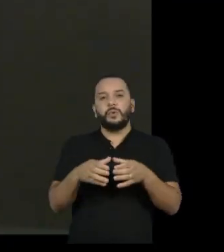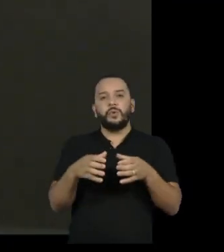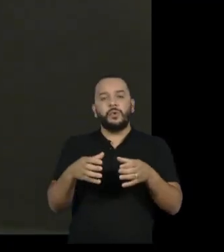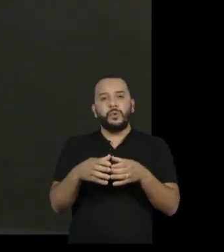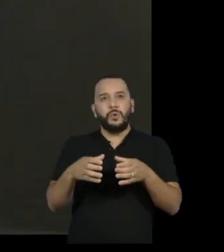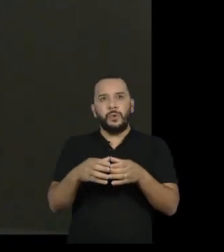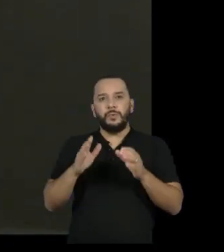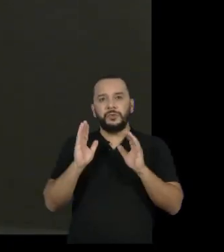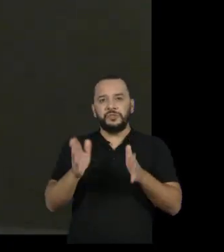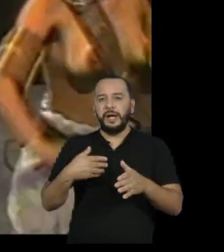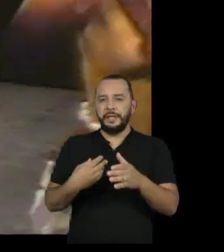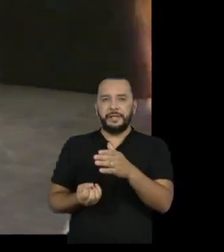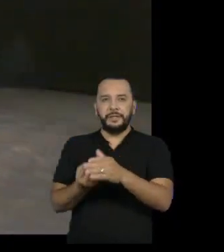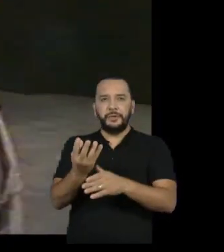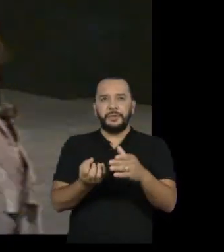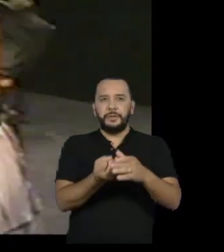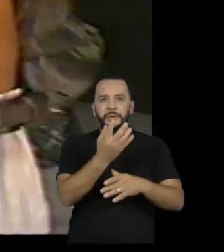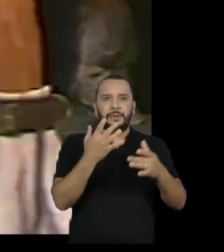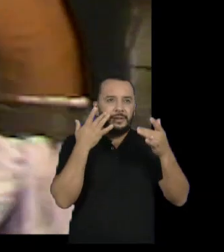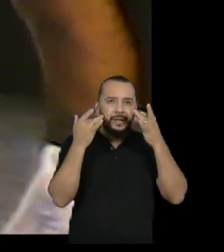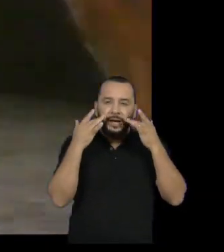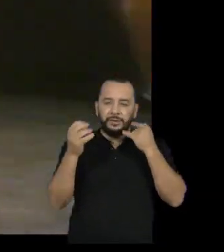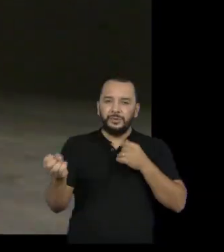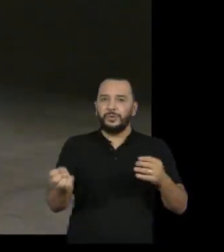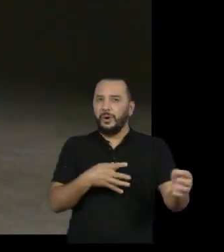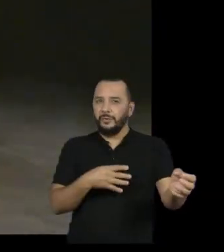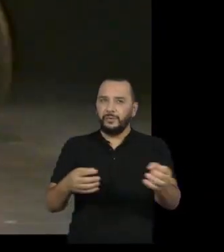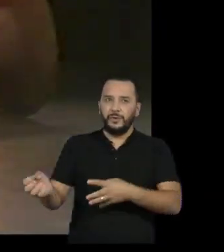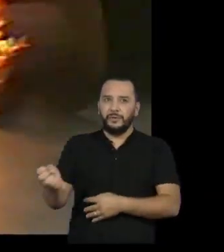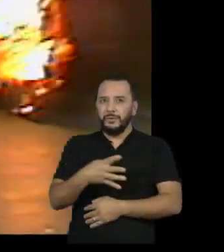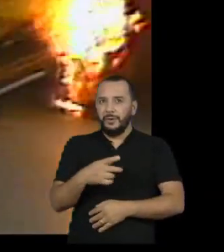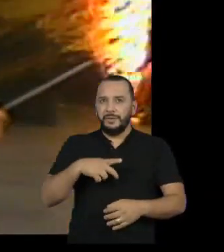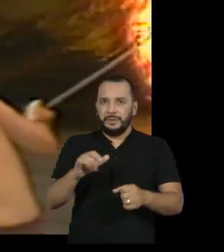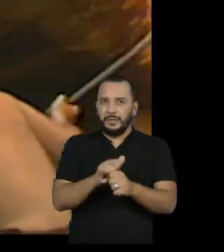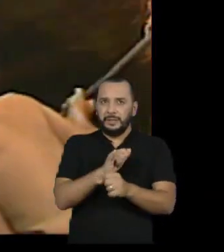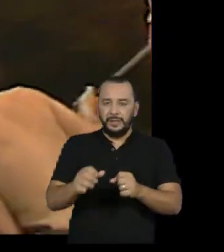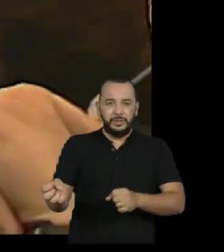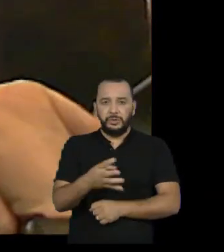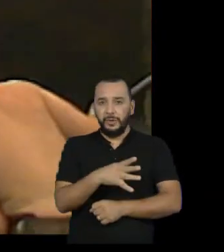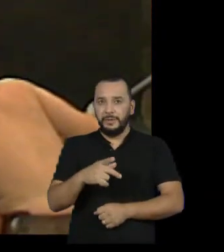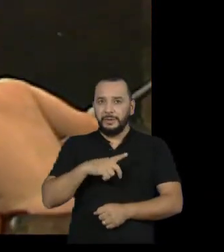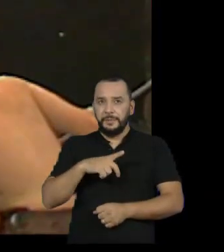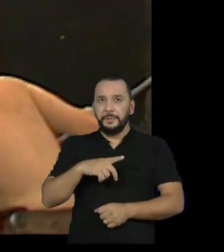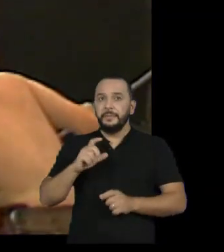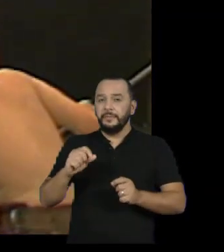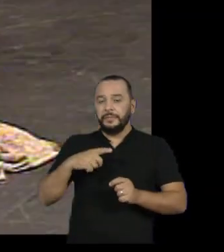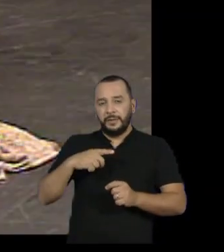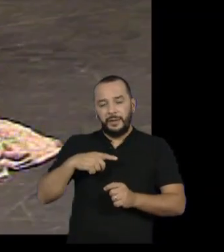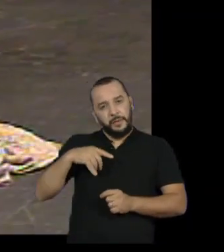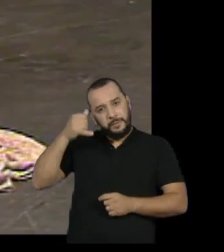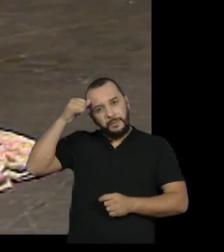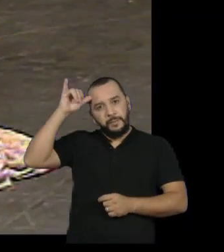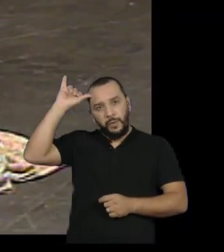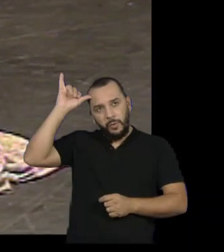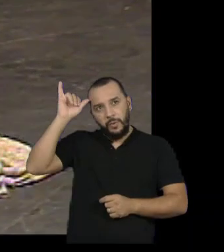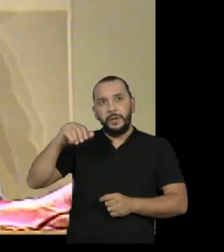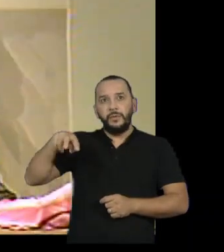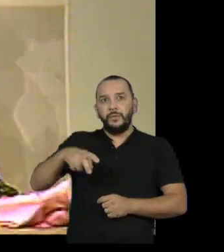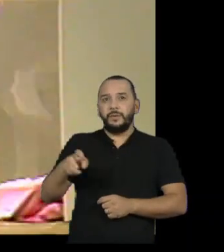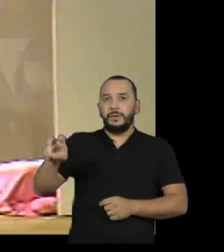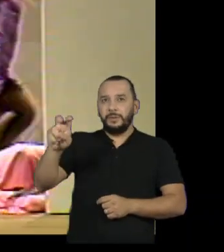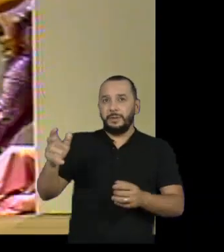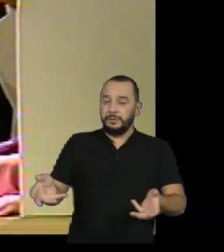outros grandes espetáculos que projetaram o Boi Voador nacional e internacionalmente. Com o tempo, o